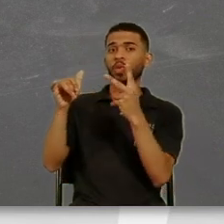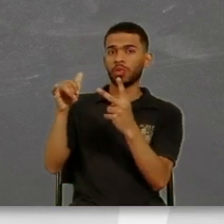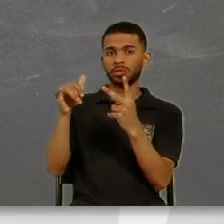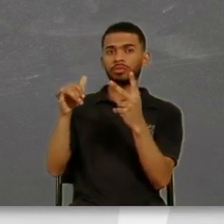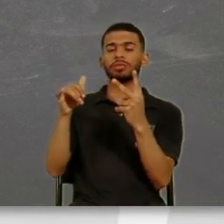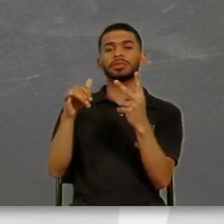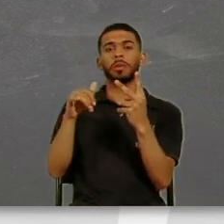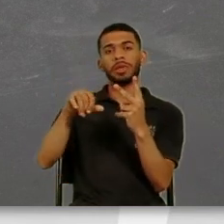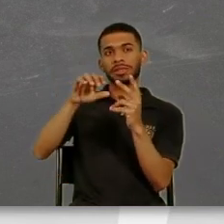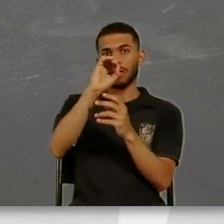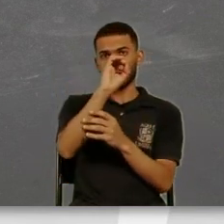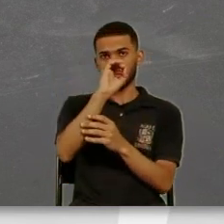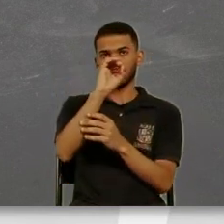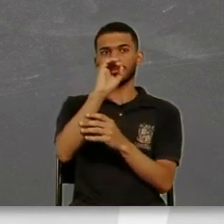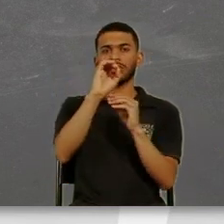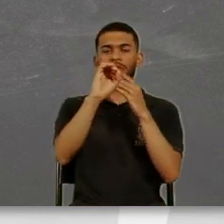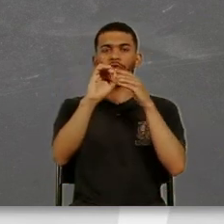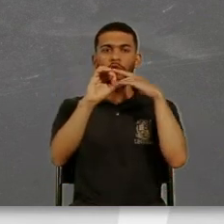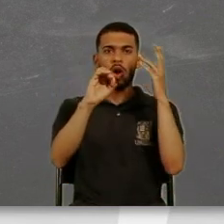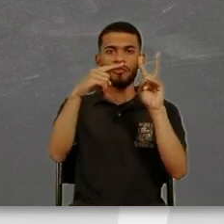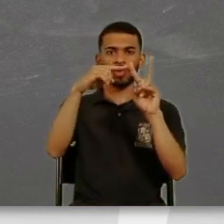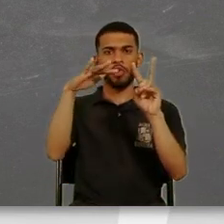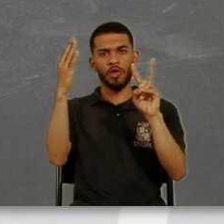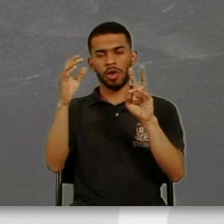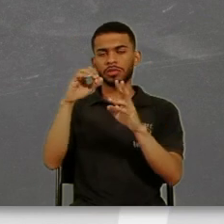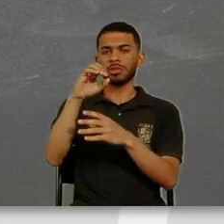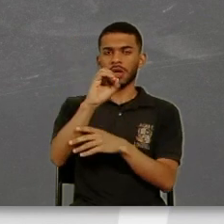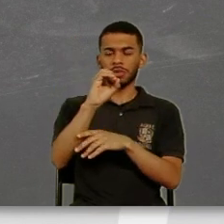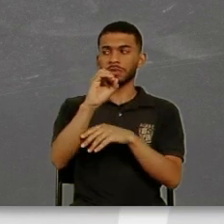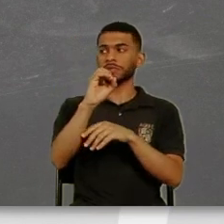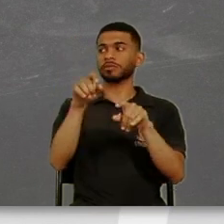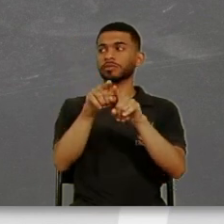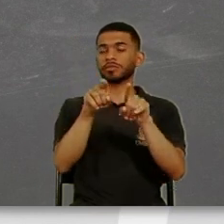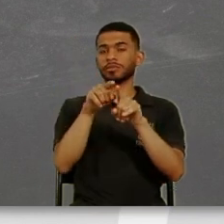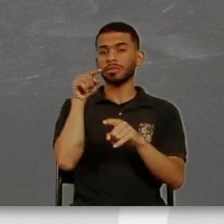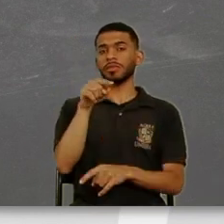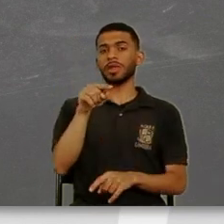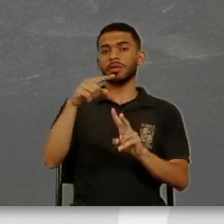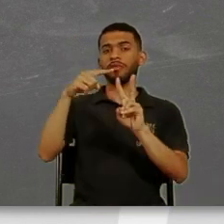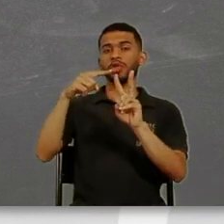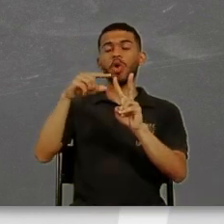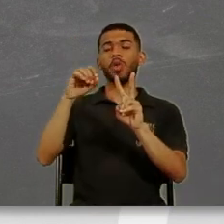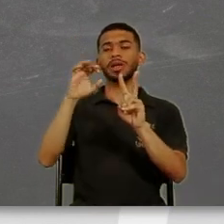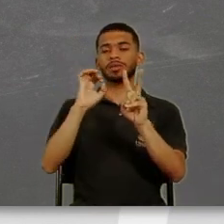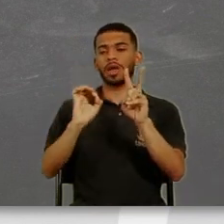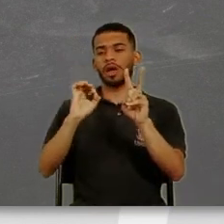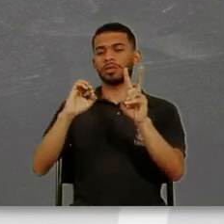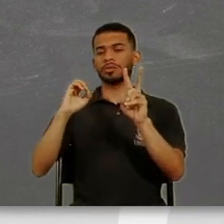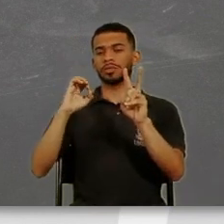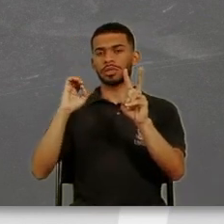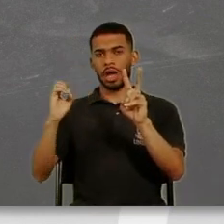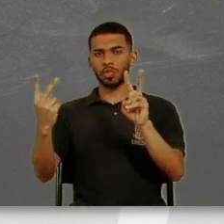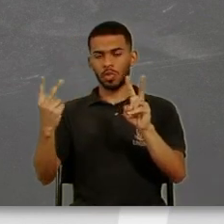é 0, eu coloco ele aqui do lado de fora do vetor também, e aqui eu vou colocar 0, 2, que é múltiplo